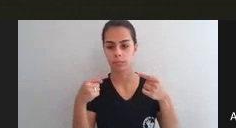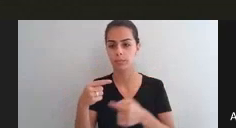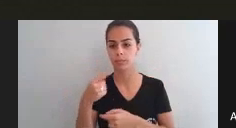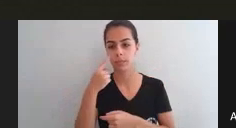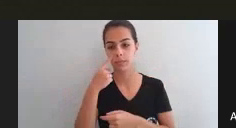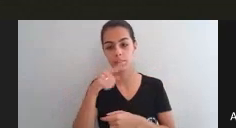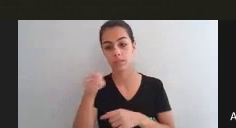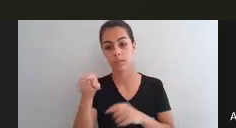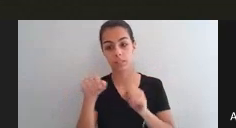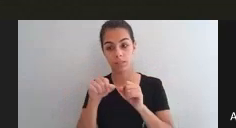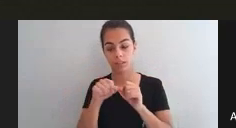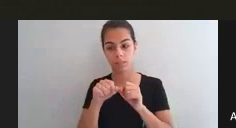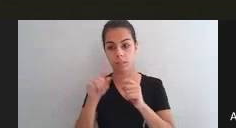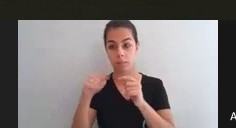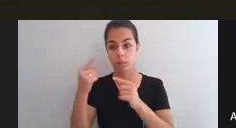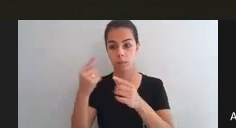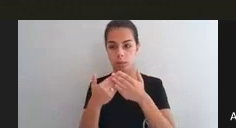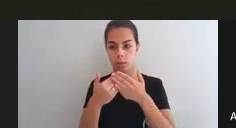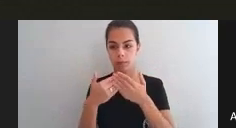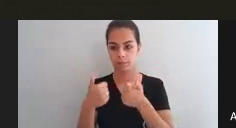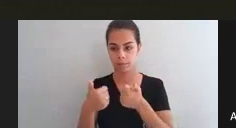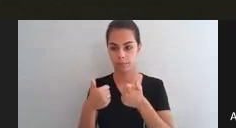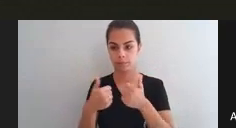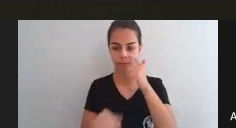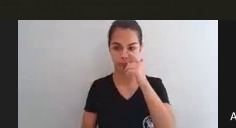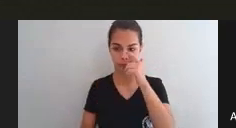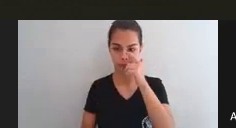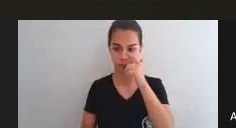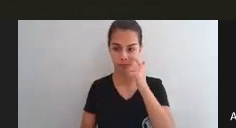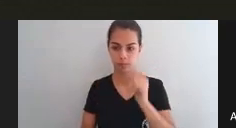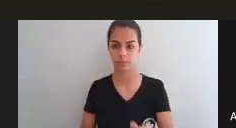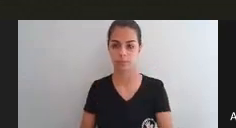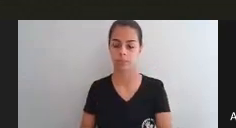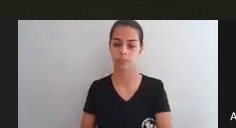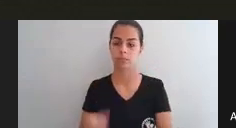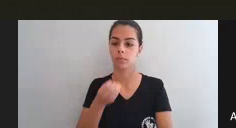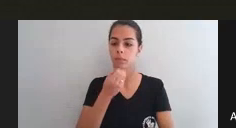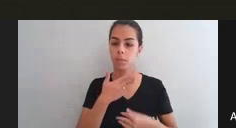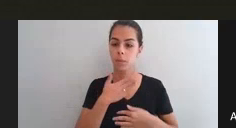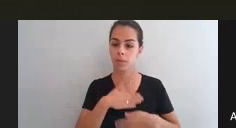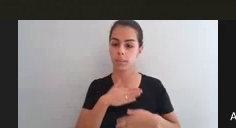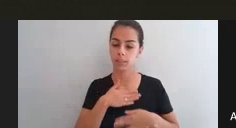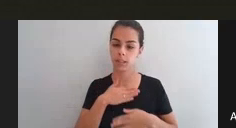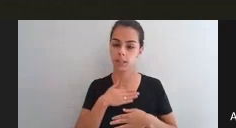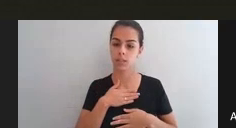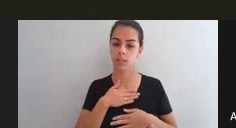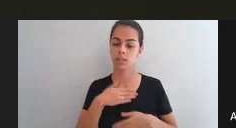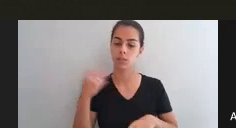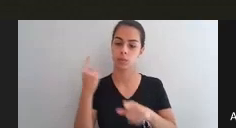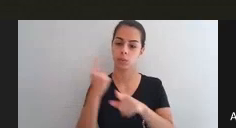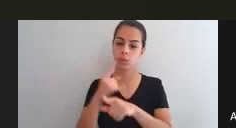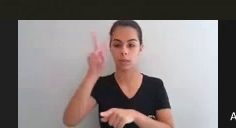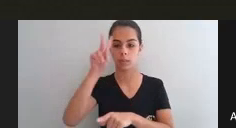os exercícios para a próxima aula. Fechou? Pessoal, bom descanso para vocês e a gente se vê na